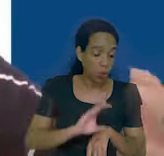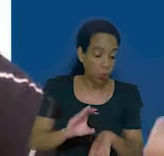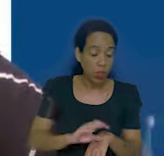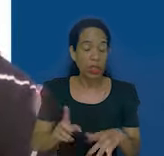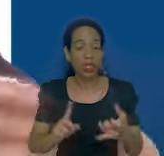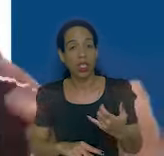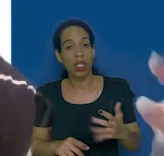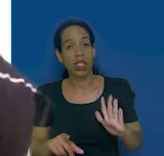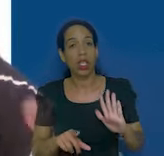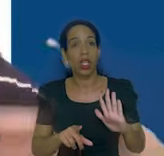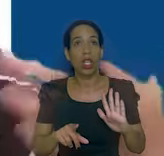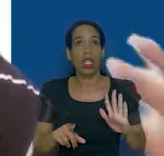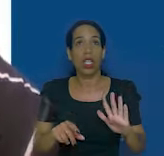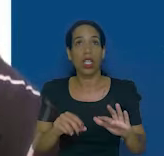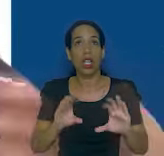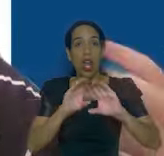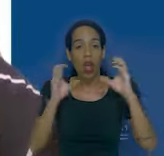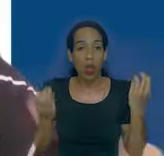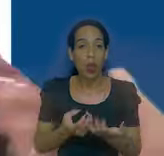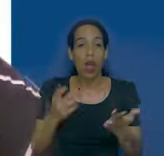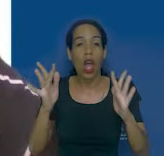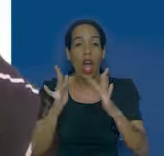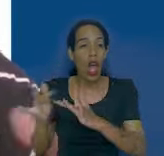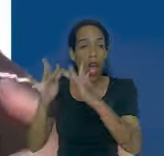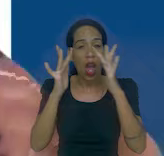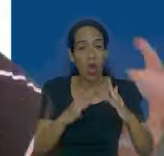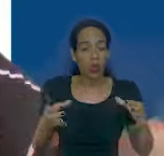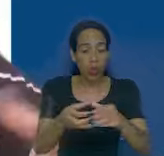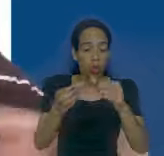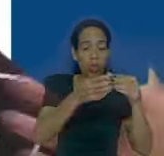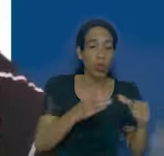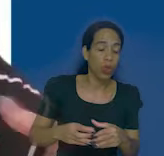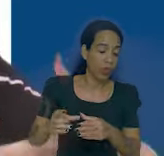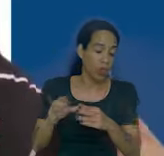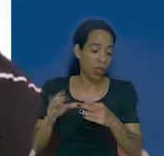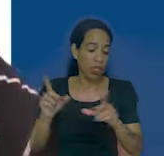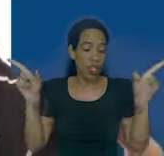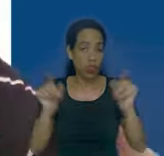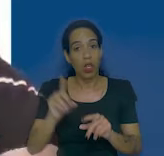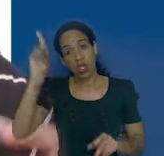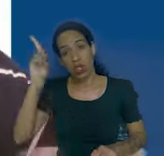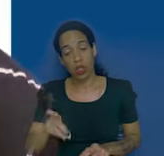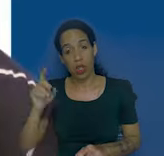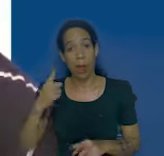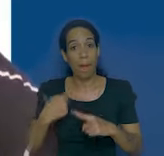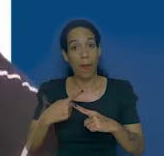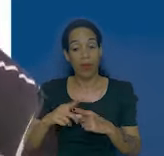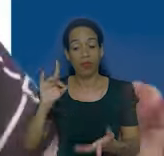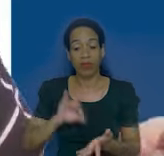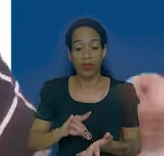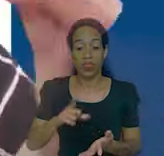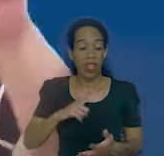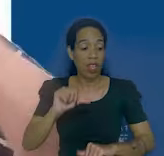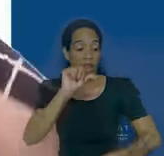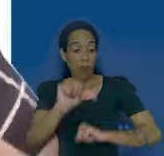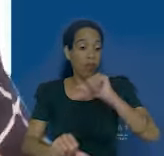constitucionalidade das convenções e dos acordos coletivos que retiram, suprimem, né, reduzem direitos, porque estava justamente nessa